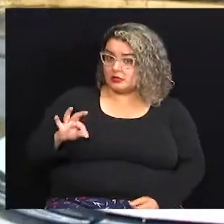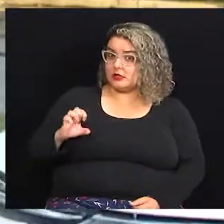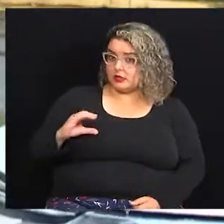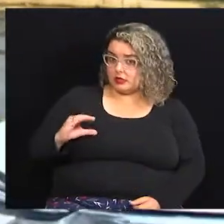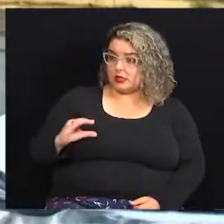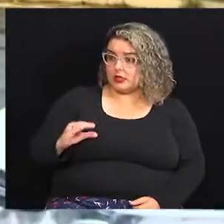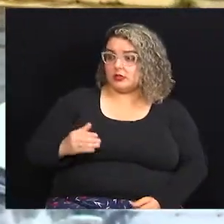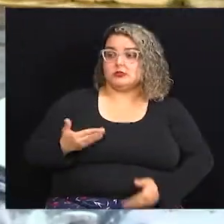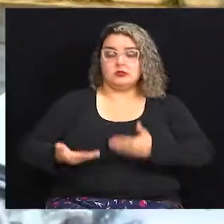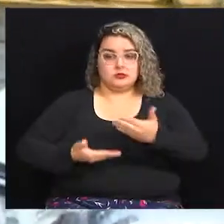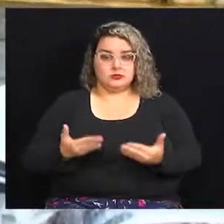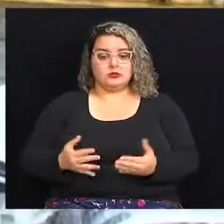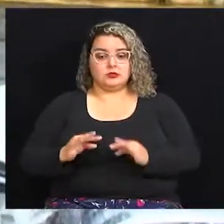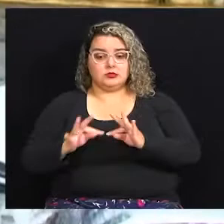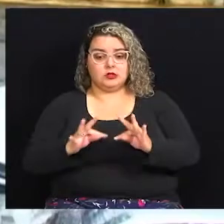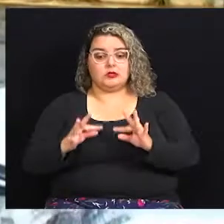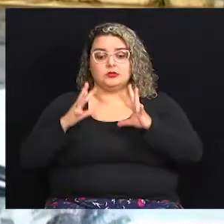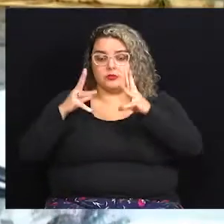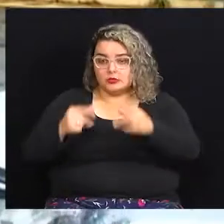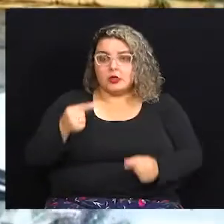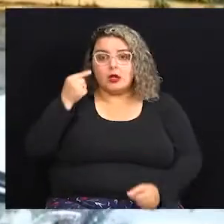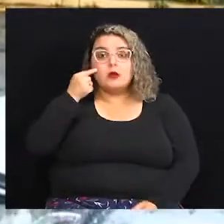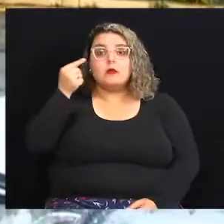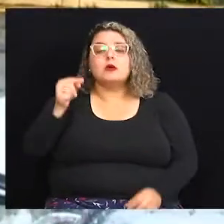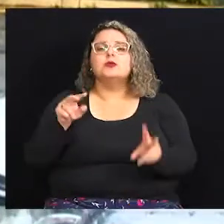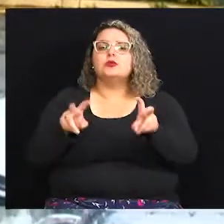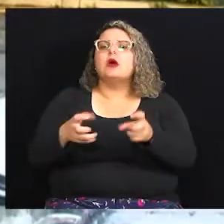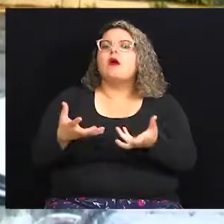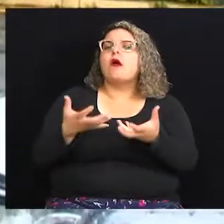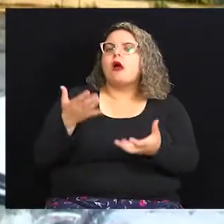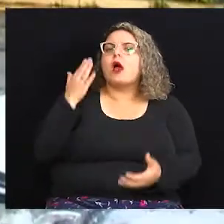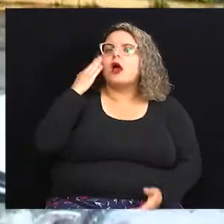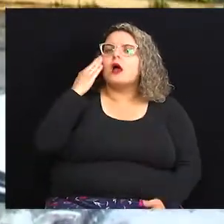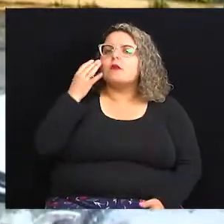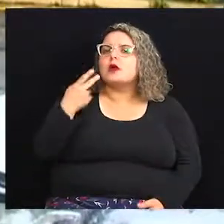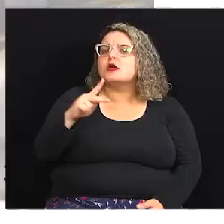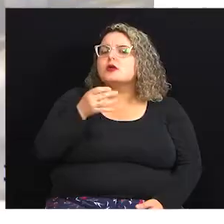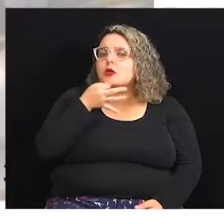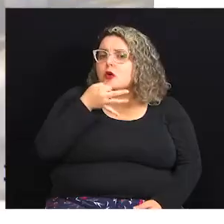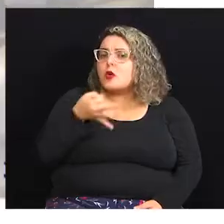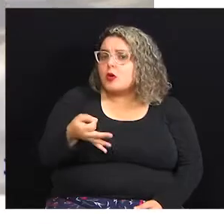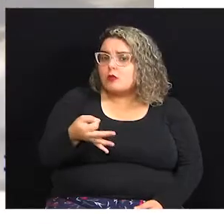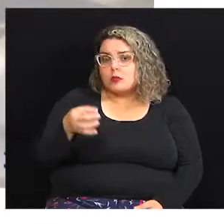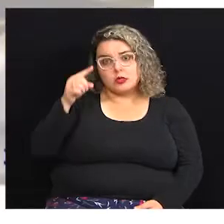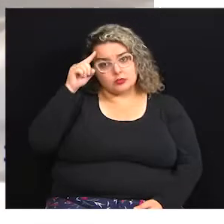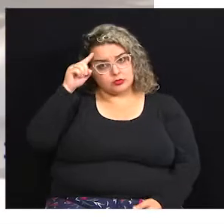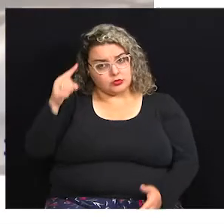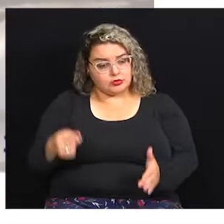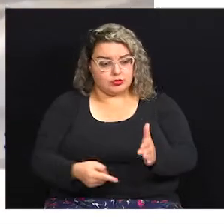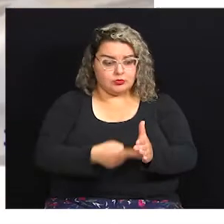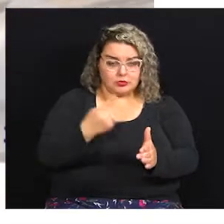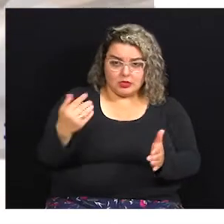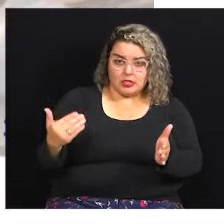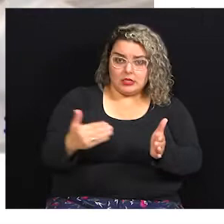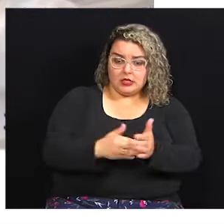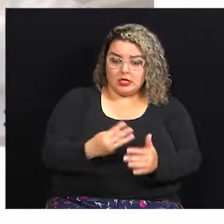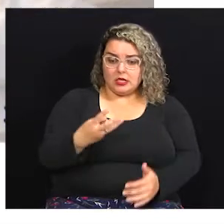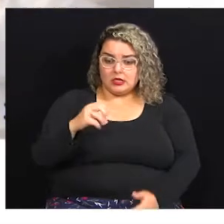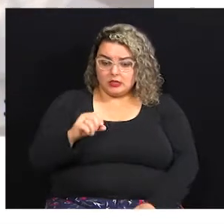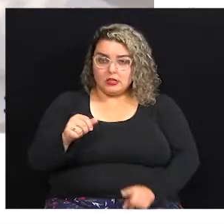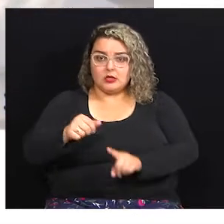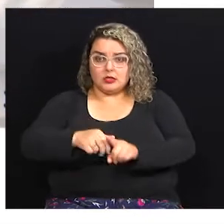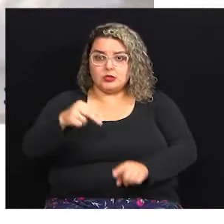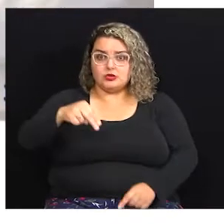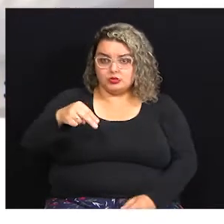serviços técnicos Gerais pensou sobre o assunto e quer saber sua opinião entre os dias primeiro e 30 de novembro